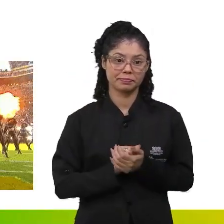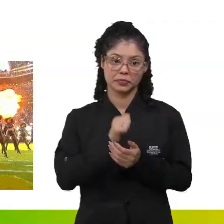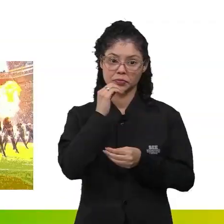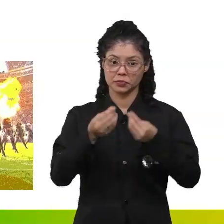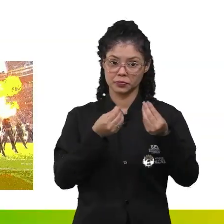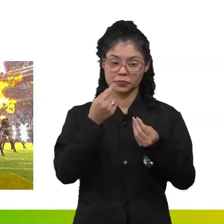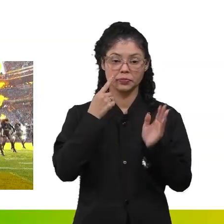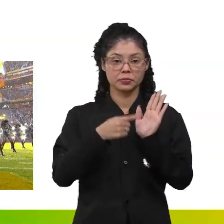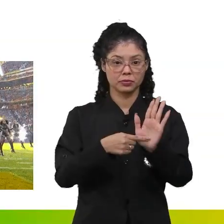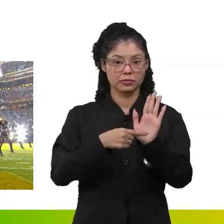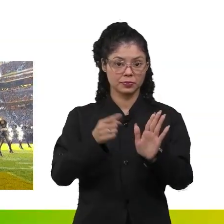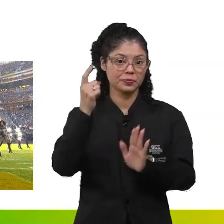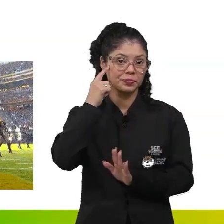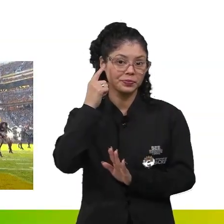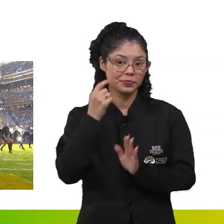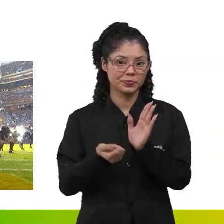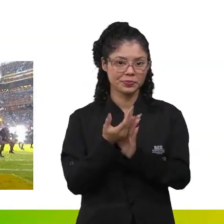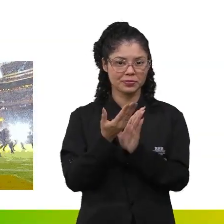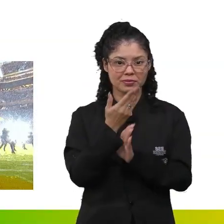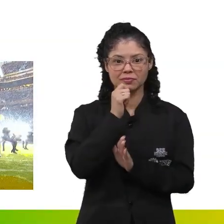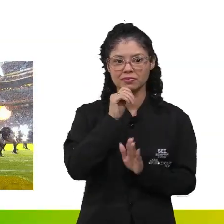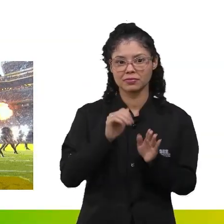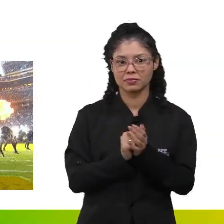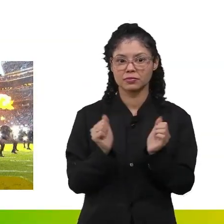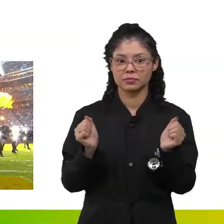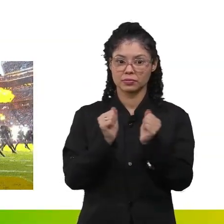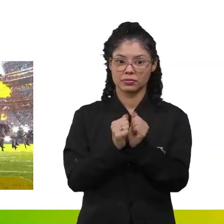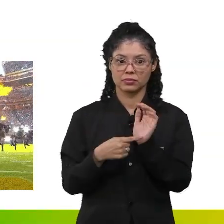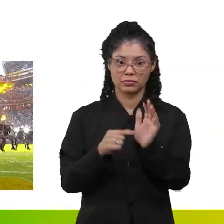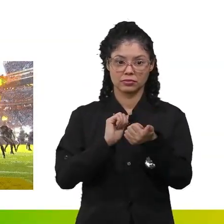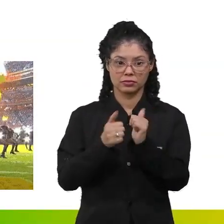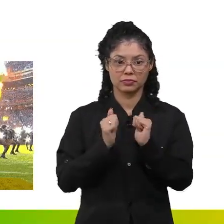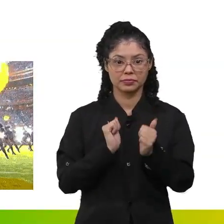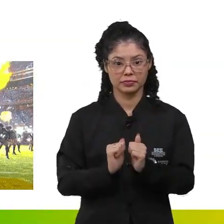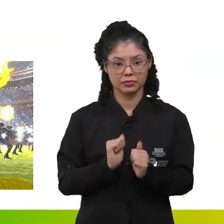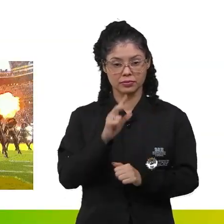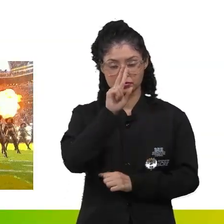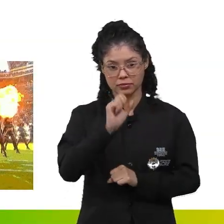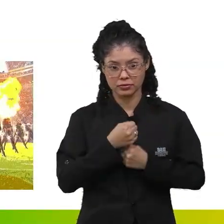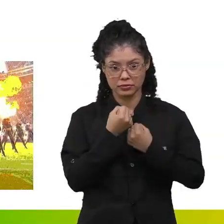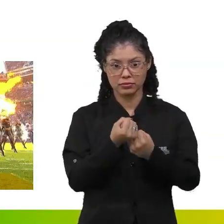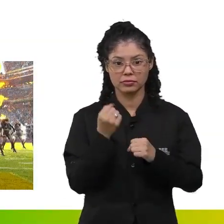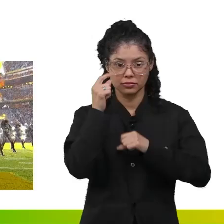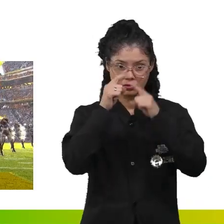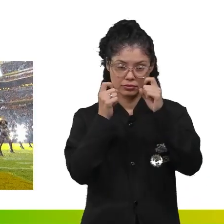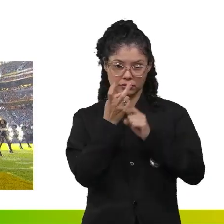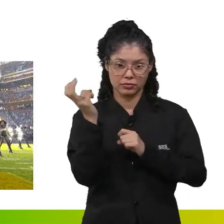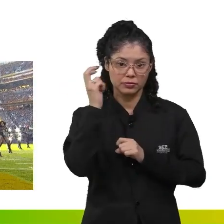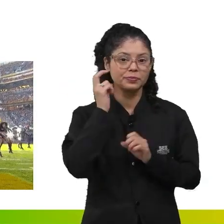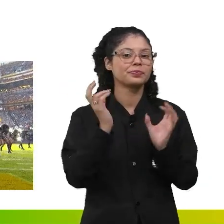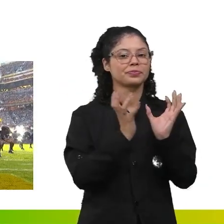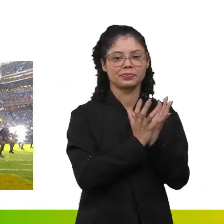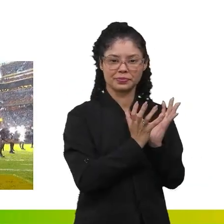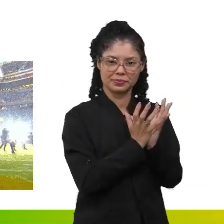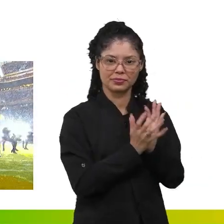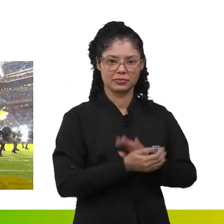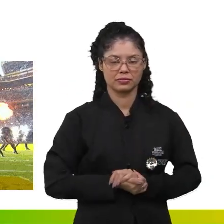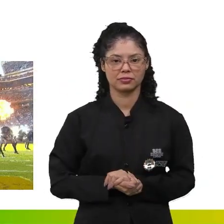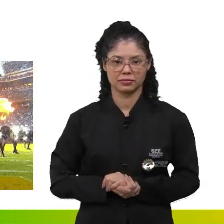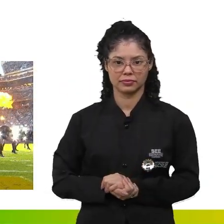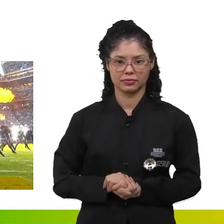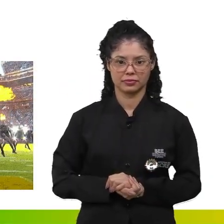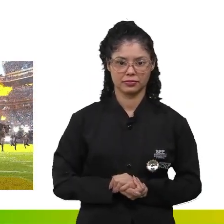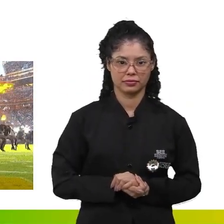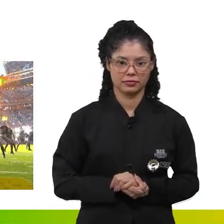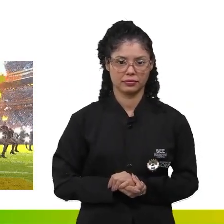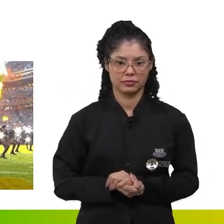como o espetáculo, a criatividade e a união, mostrando como o esporte pode ser uma poderosa forma de expressão cultural